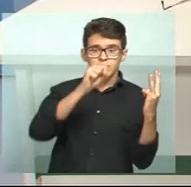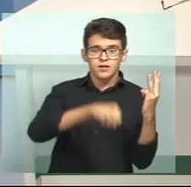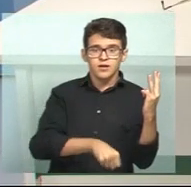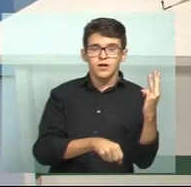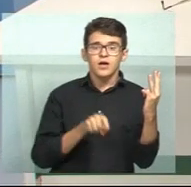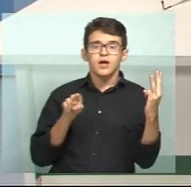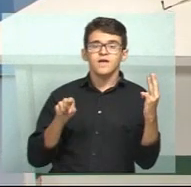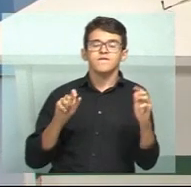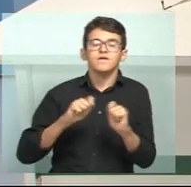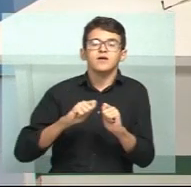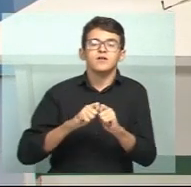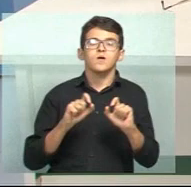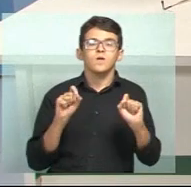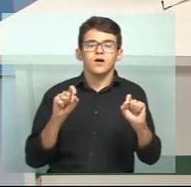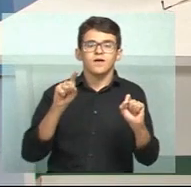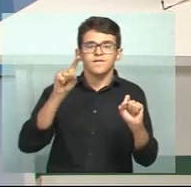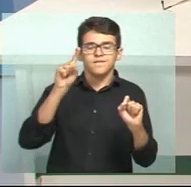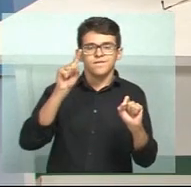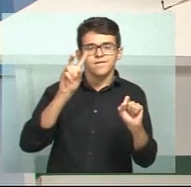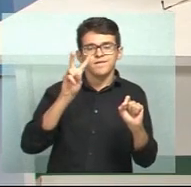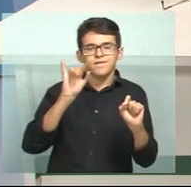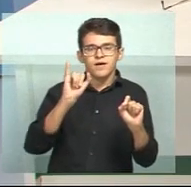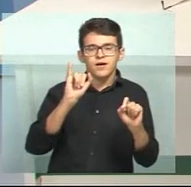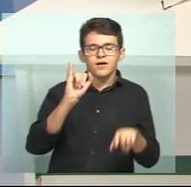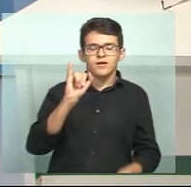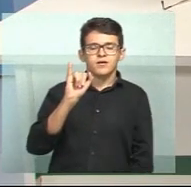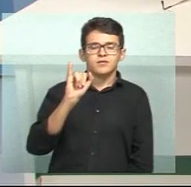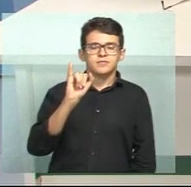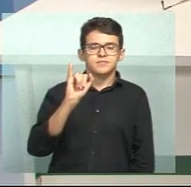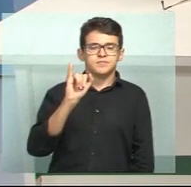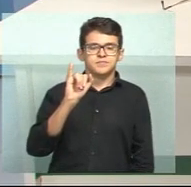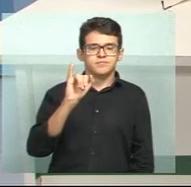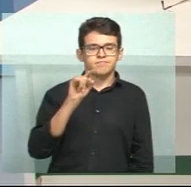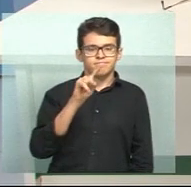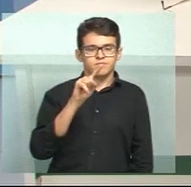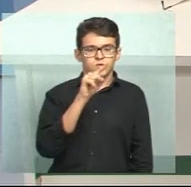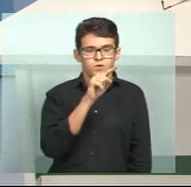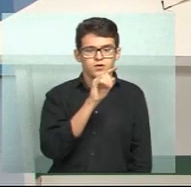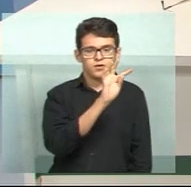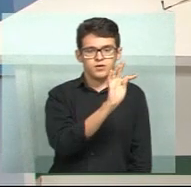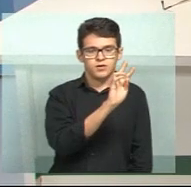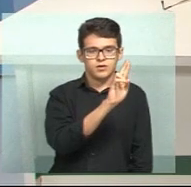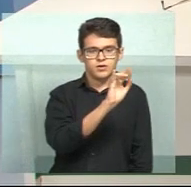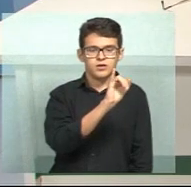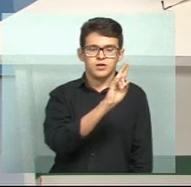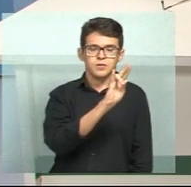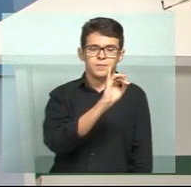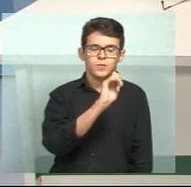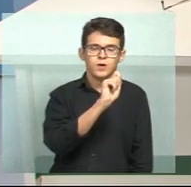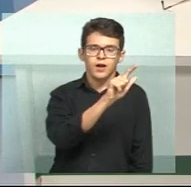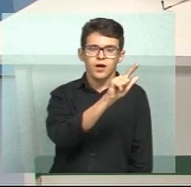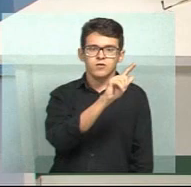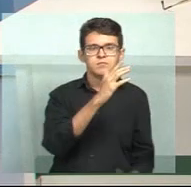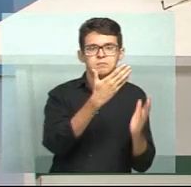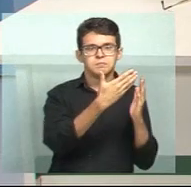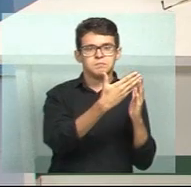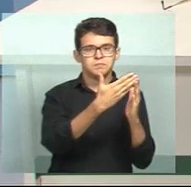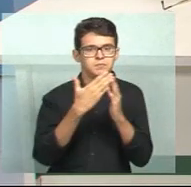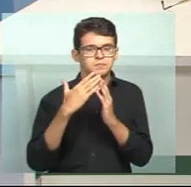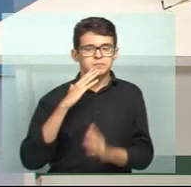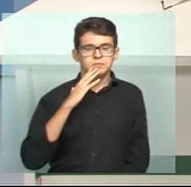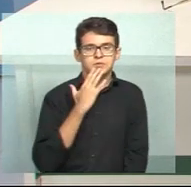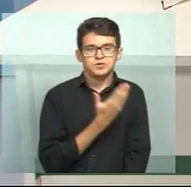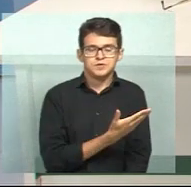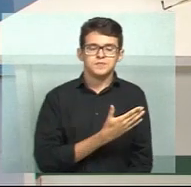que o julgou. E vai apelar a esse tribunal falando não sobre pena, sobre discussão do mérito. Ele vai